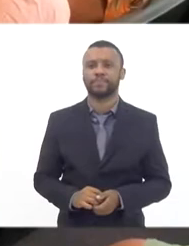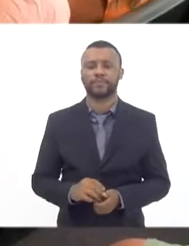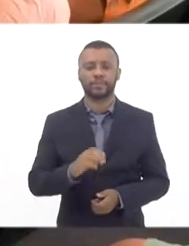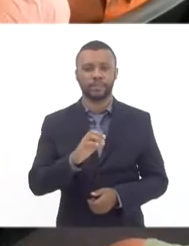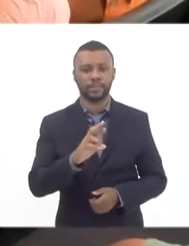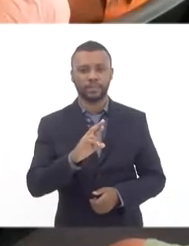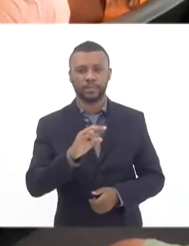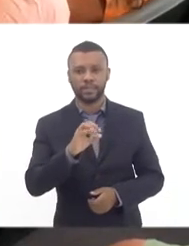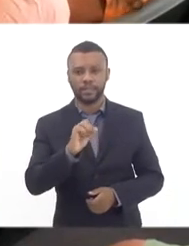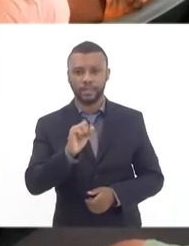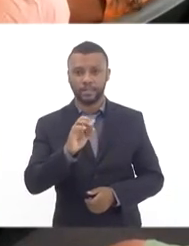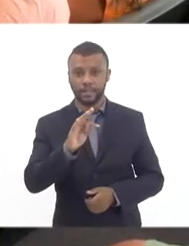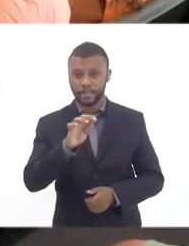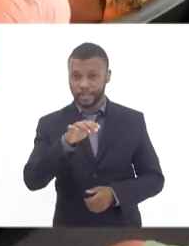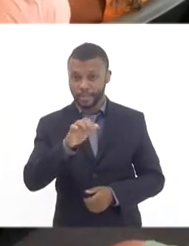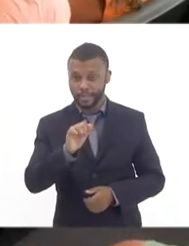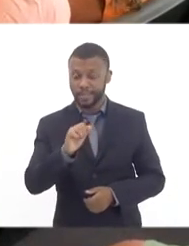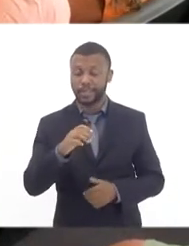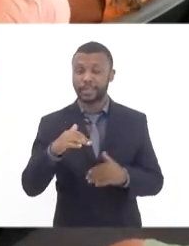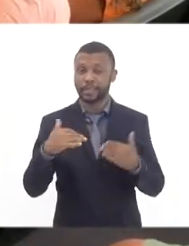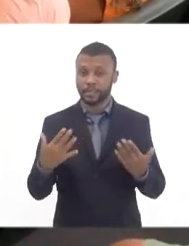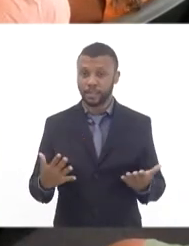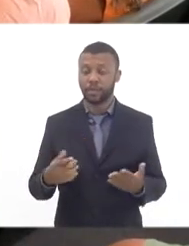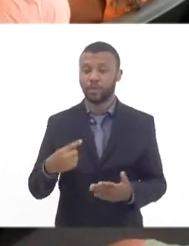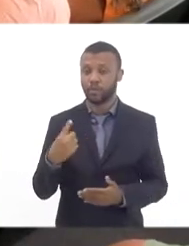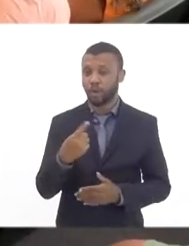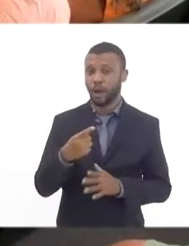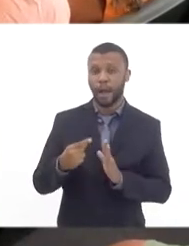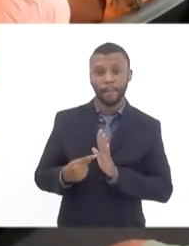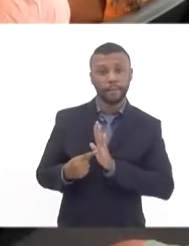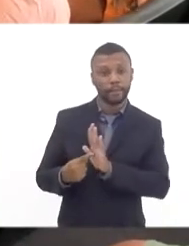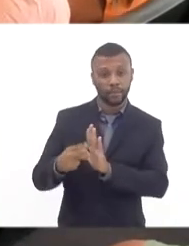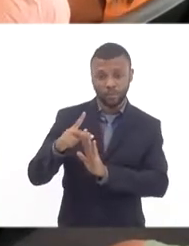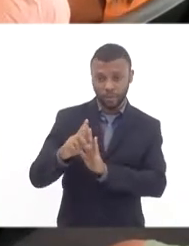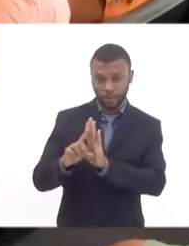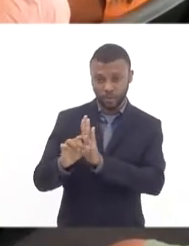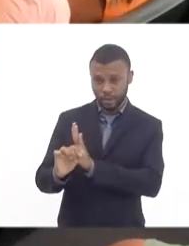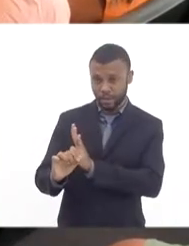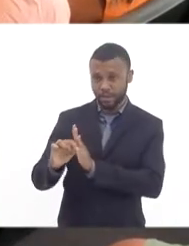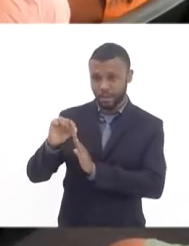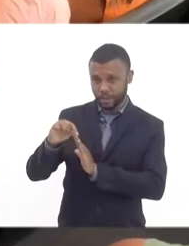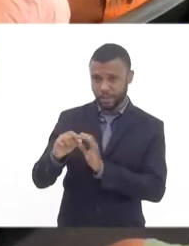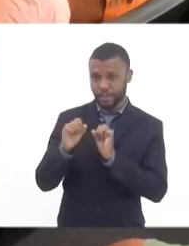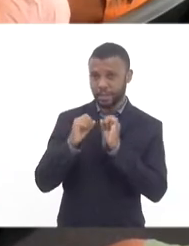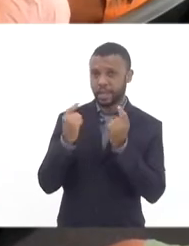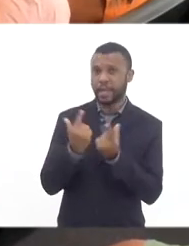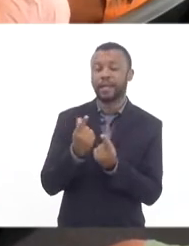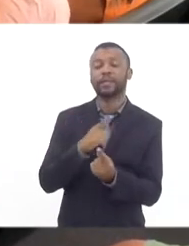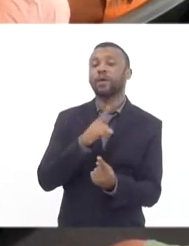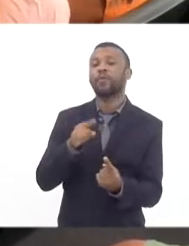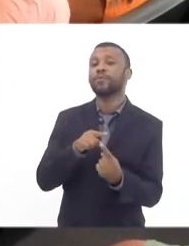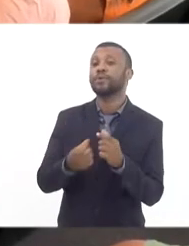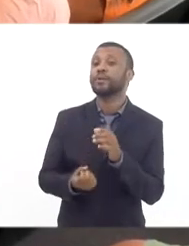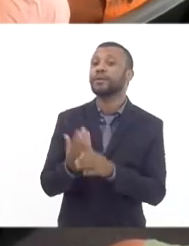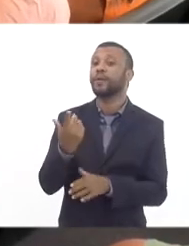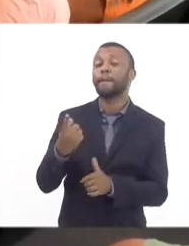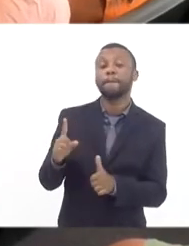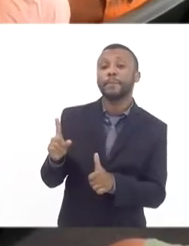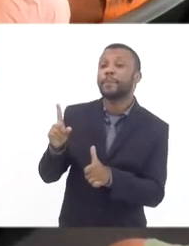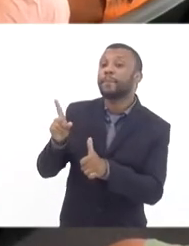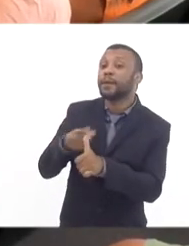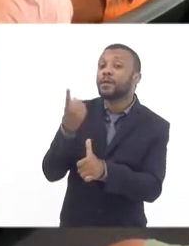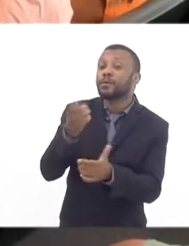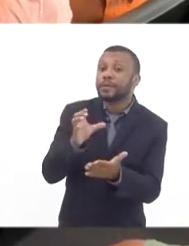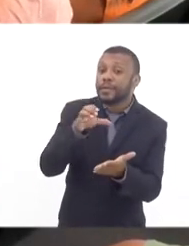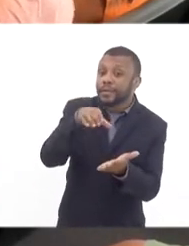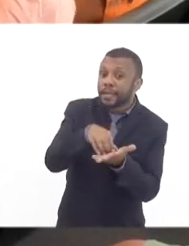Cristina. Nós apresentamos nessa casa o projeto de lei que cria o primeiro centro de treinamento paralímpico no